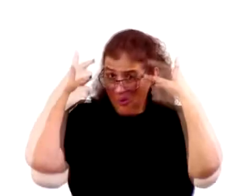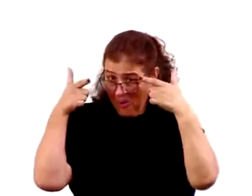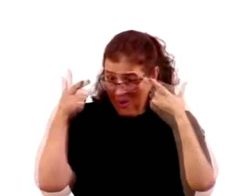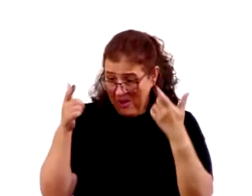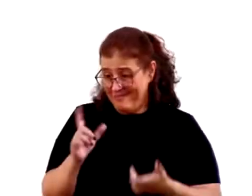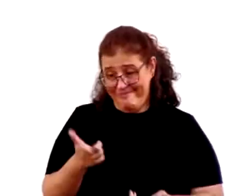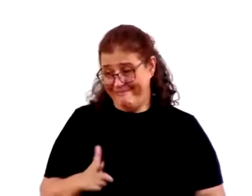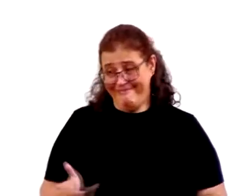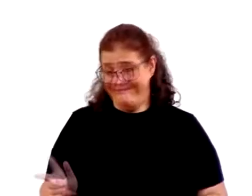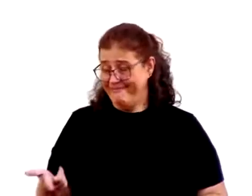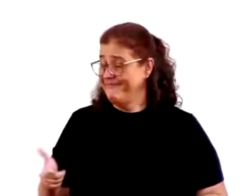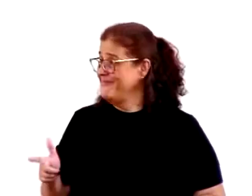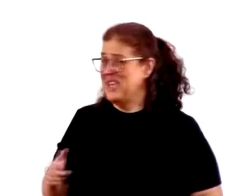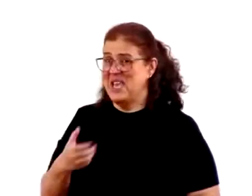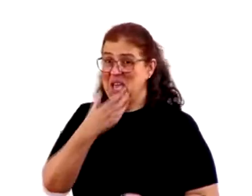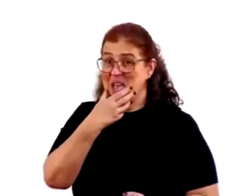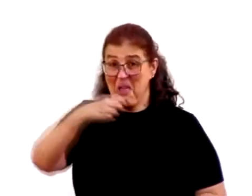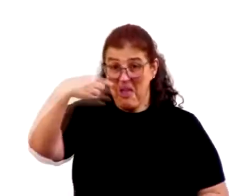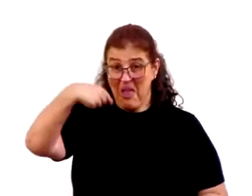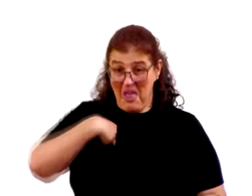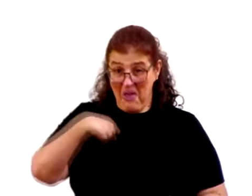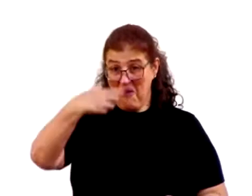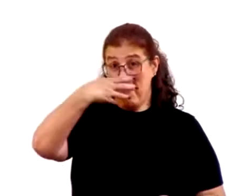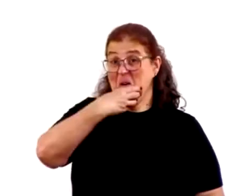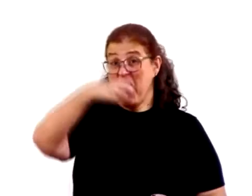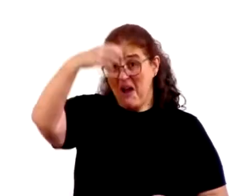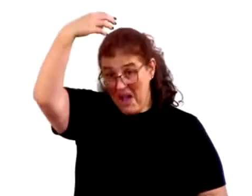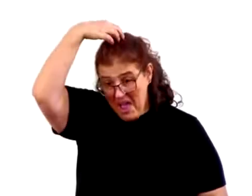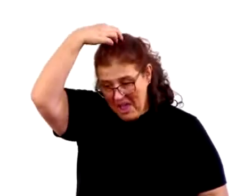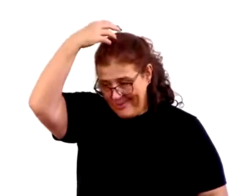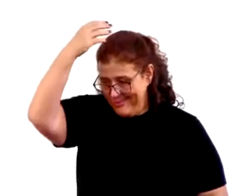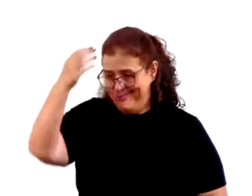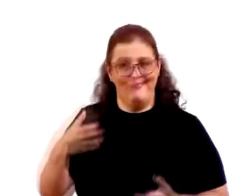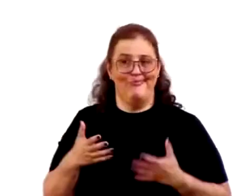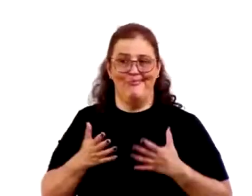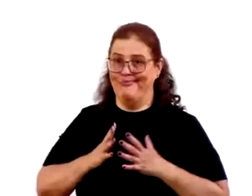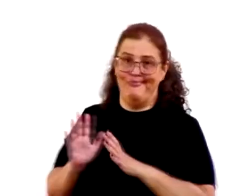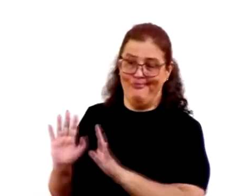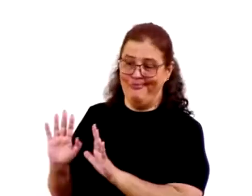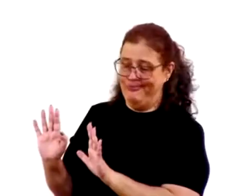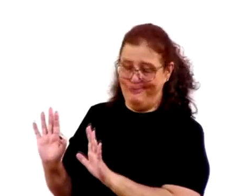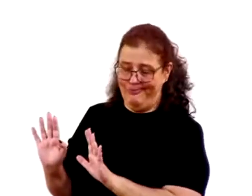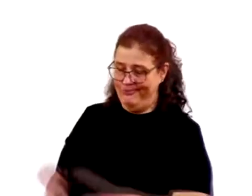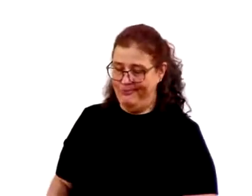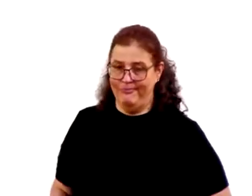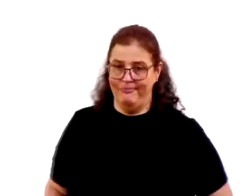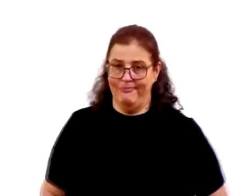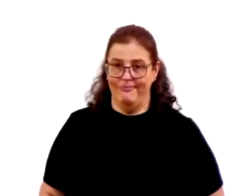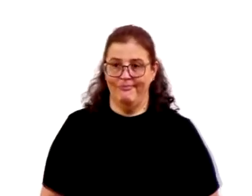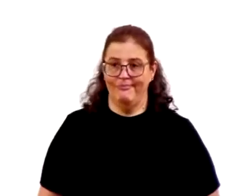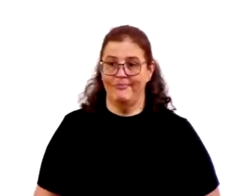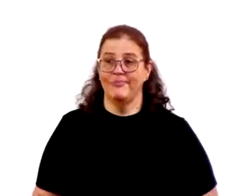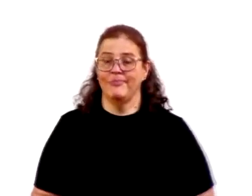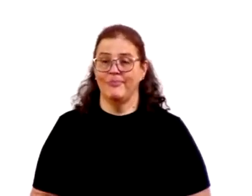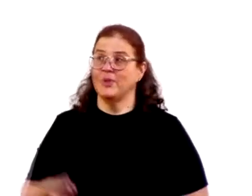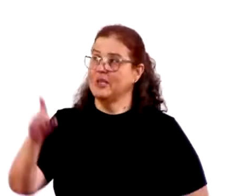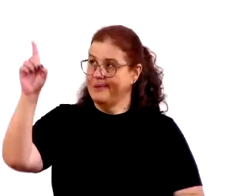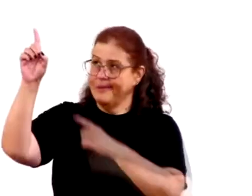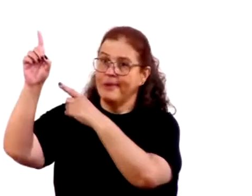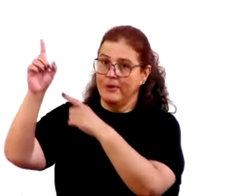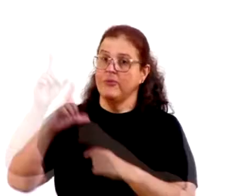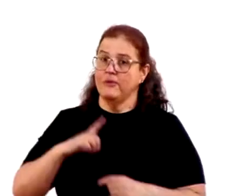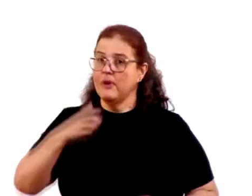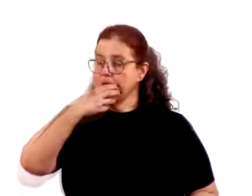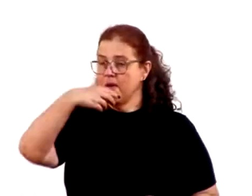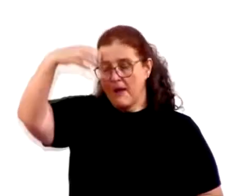me fazer um rei, porque existe o rei. Mas aí eu já introduzo com uma pergunta: por que então a gente é